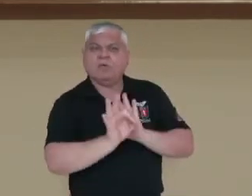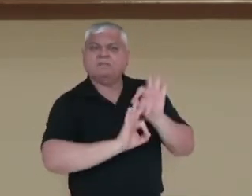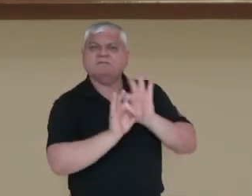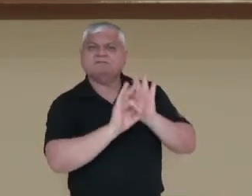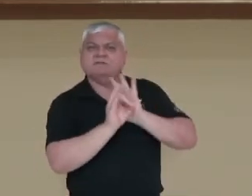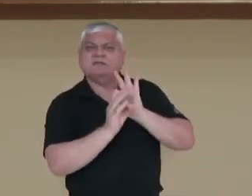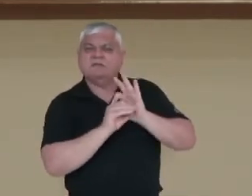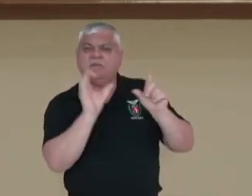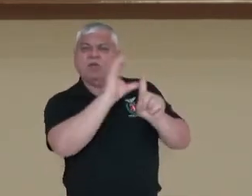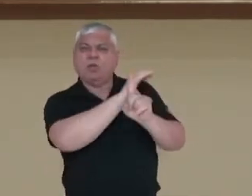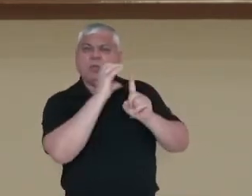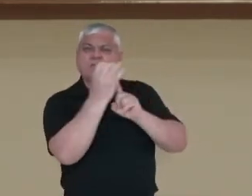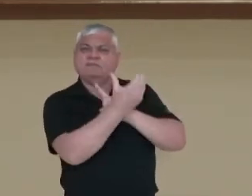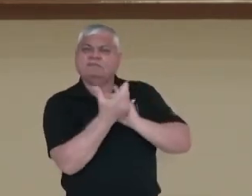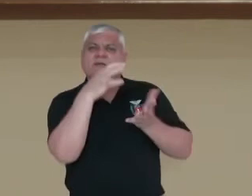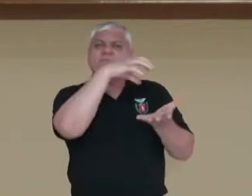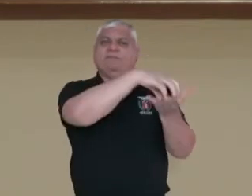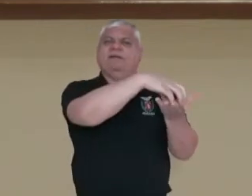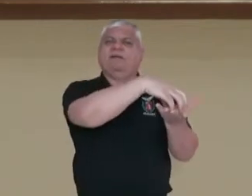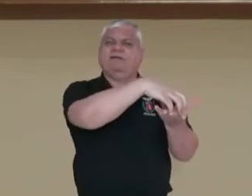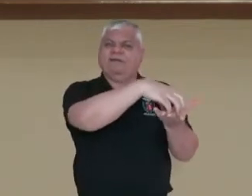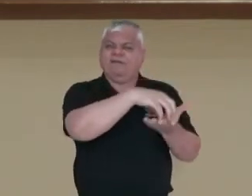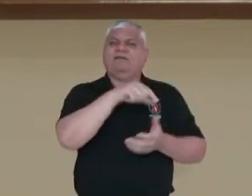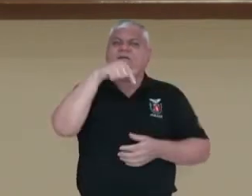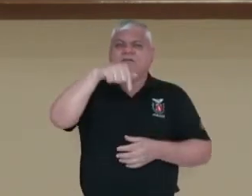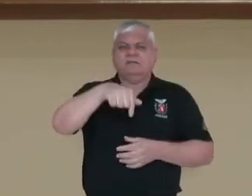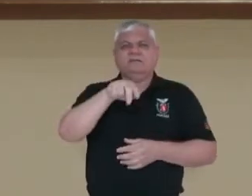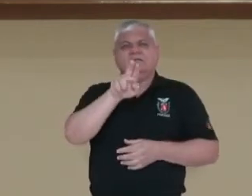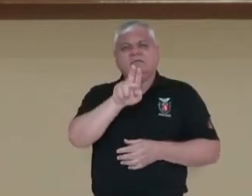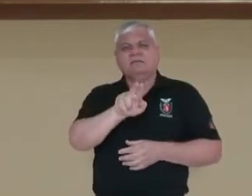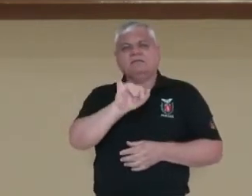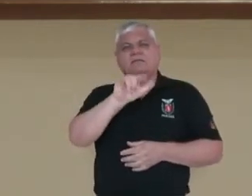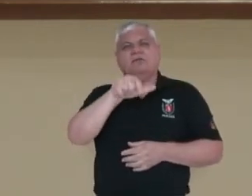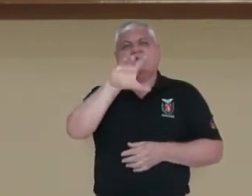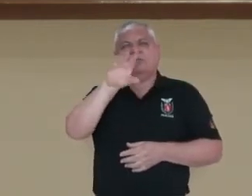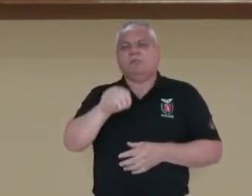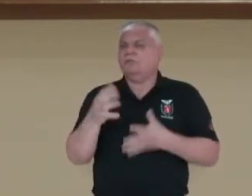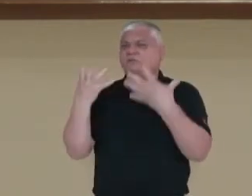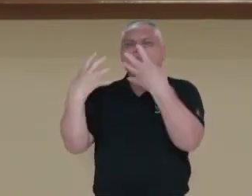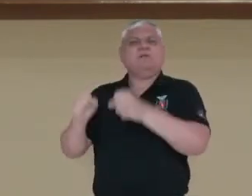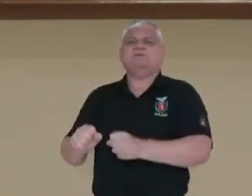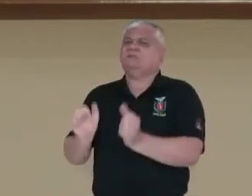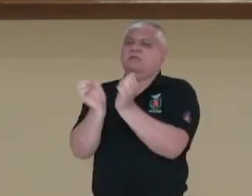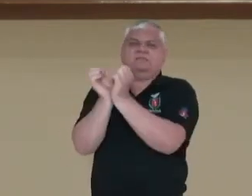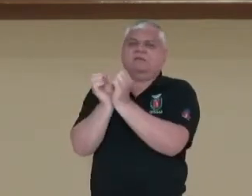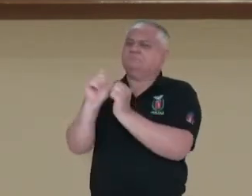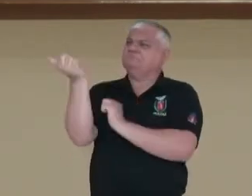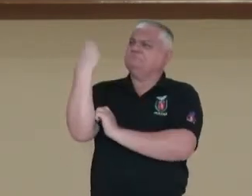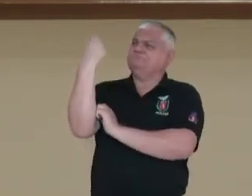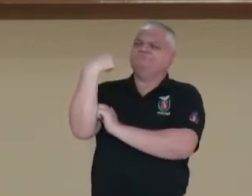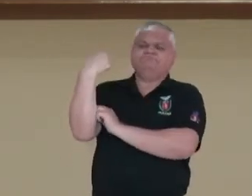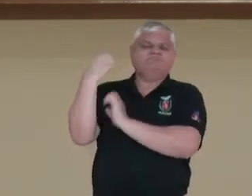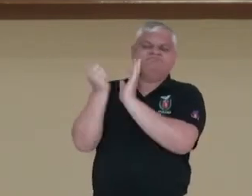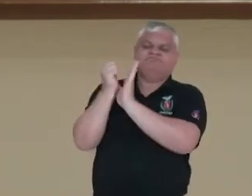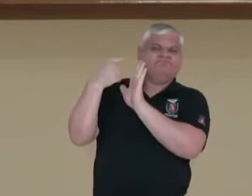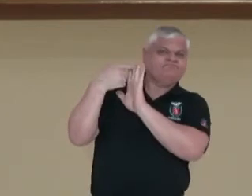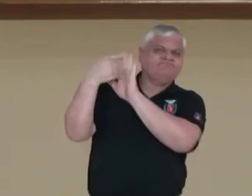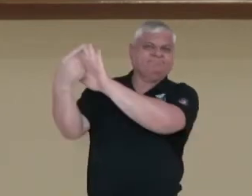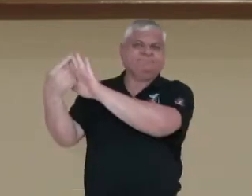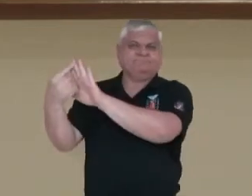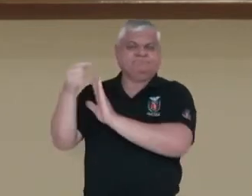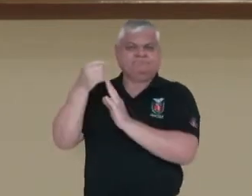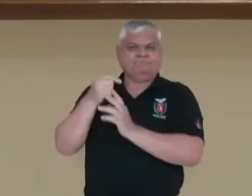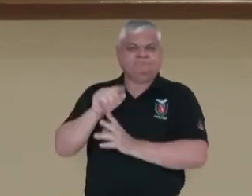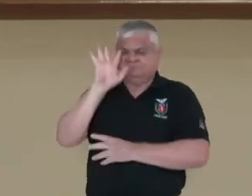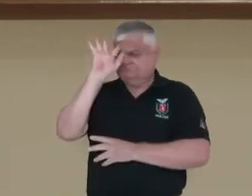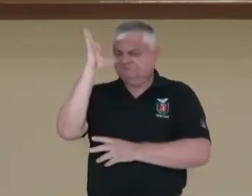comunidade. Então é errado pensar que eles aceitavam a escravidão. né? E veja a dificuldade, porque eles foram